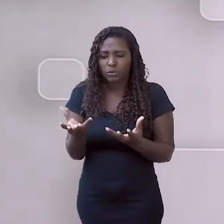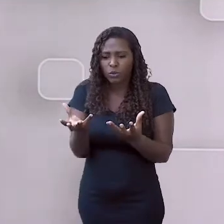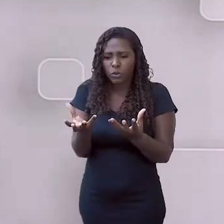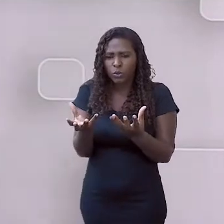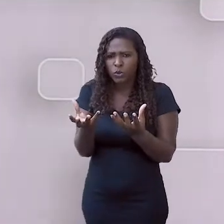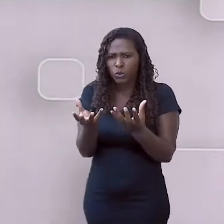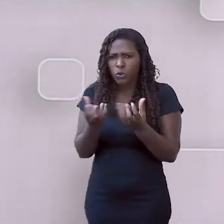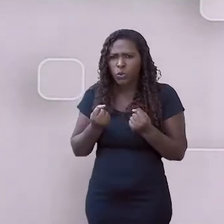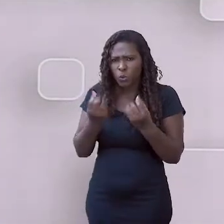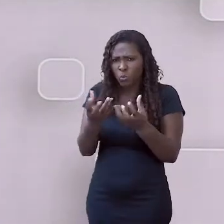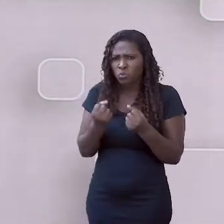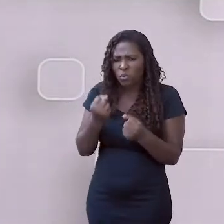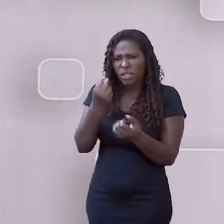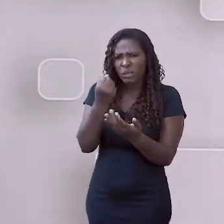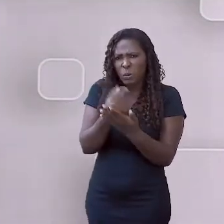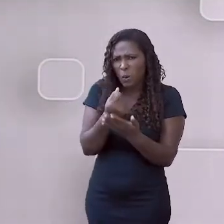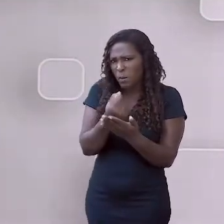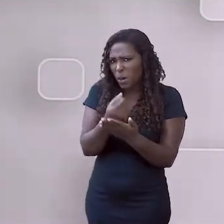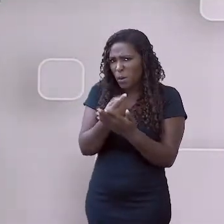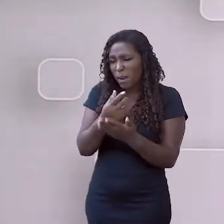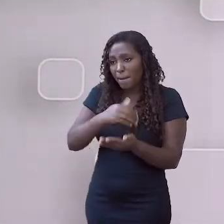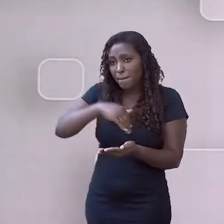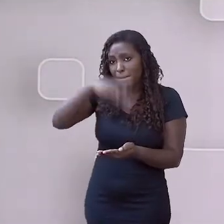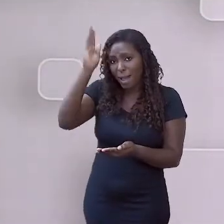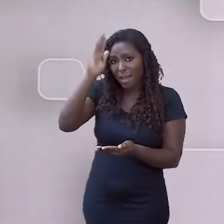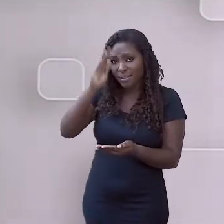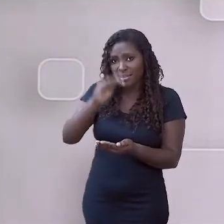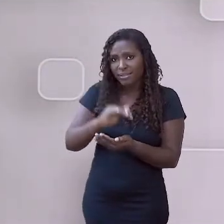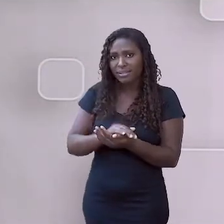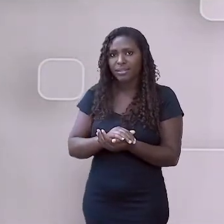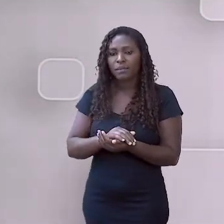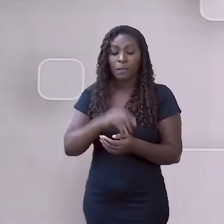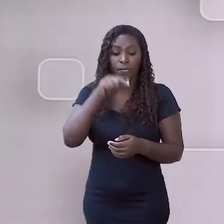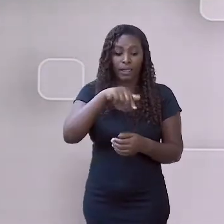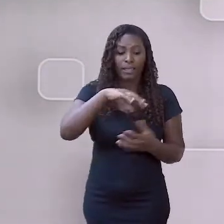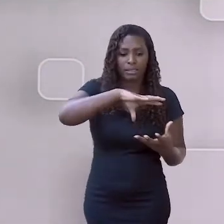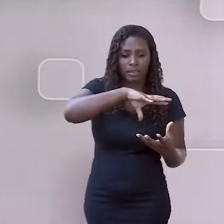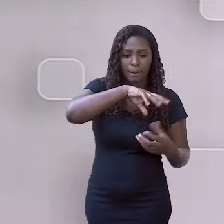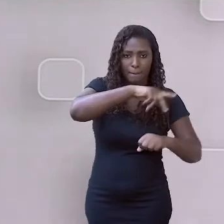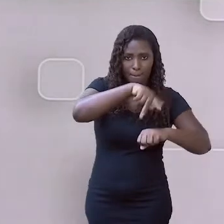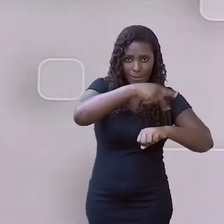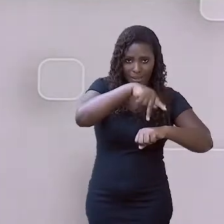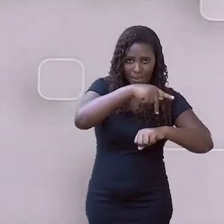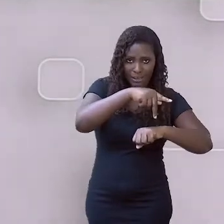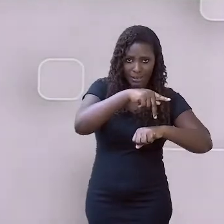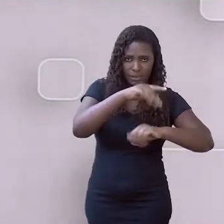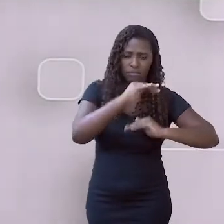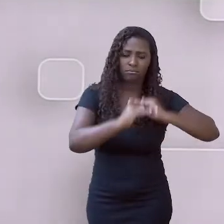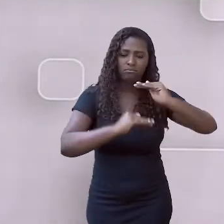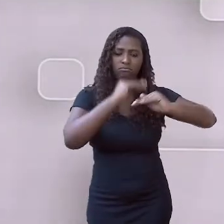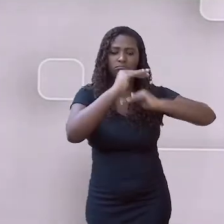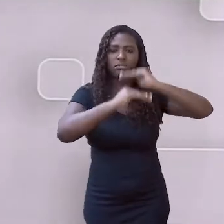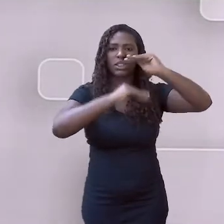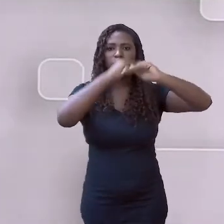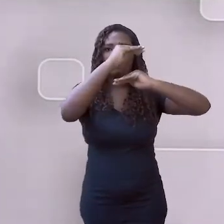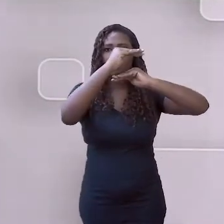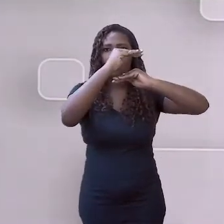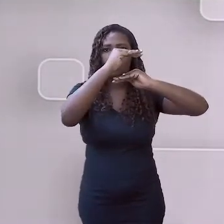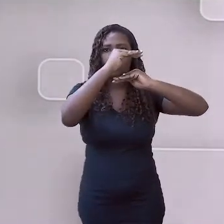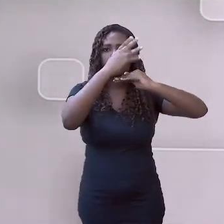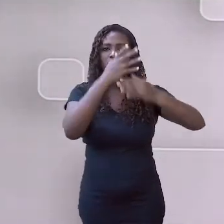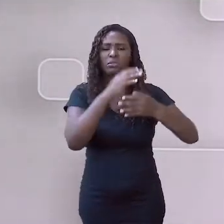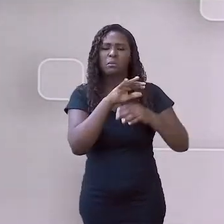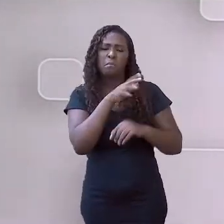em desenvolvimento consumissem igual aos países desenvolvidos, o